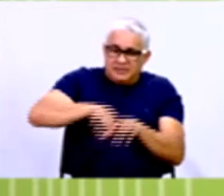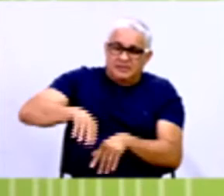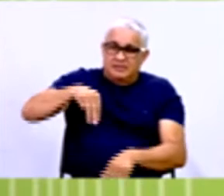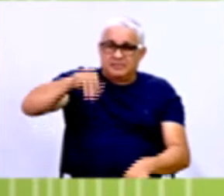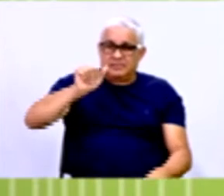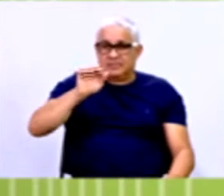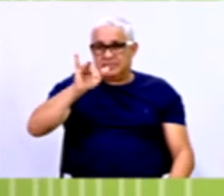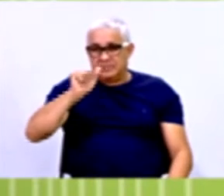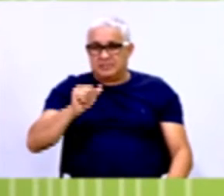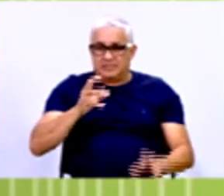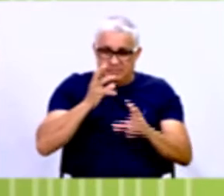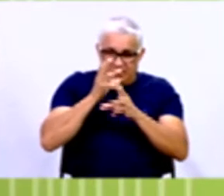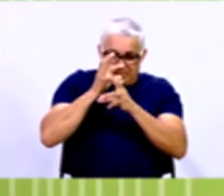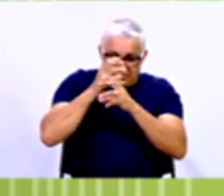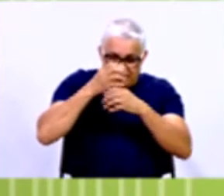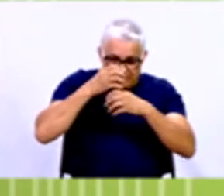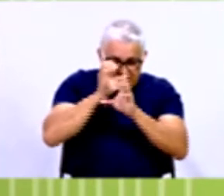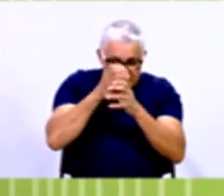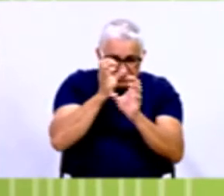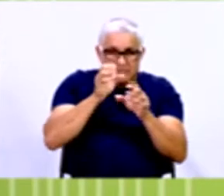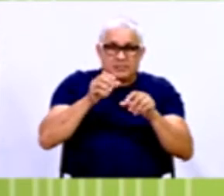trabalha num laboratório de